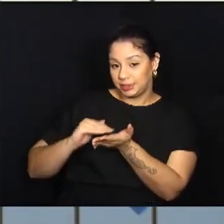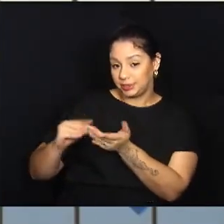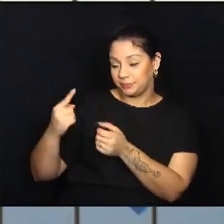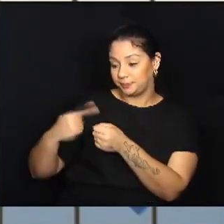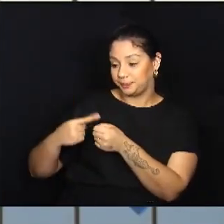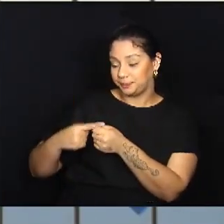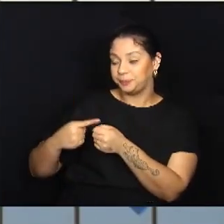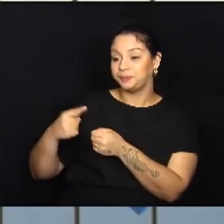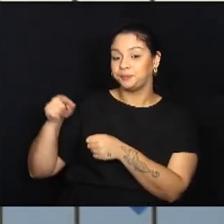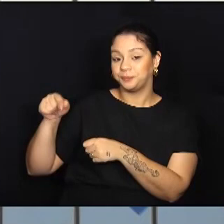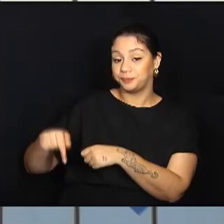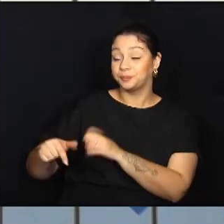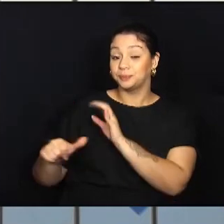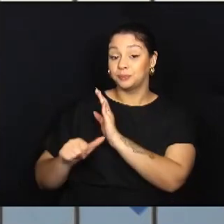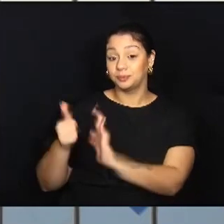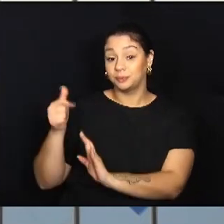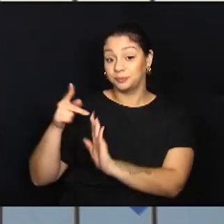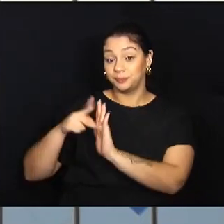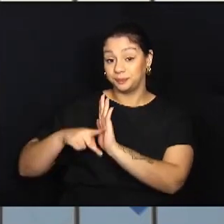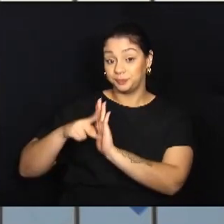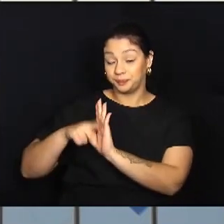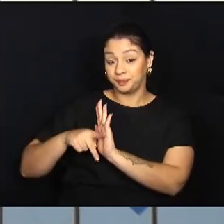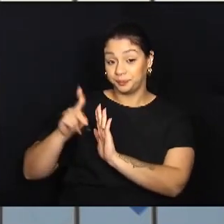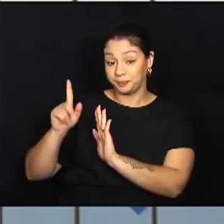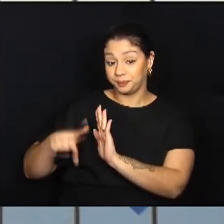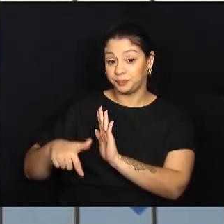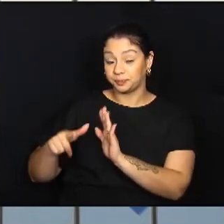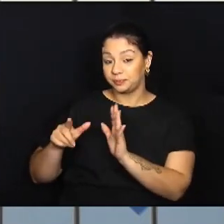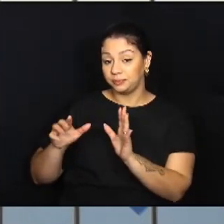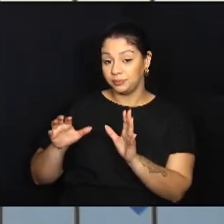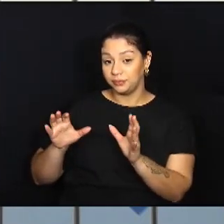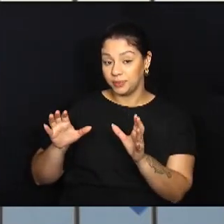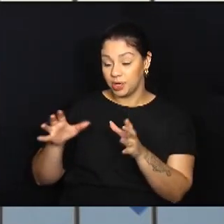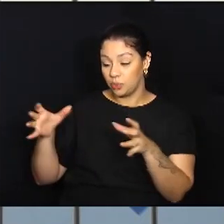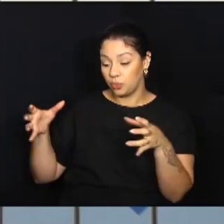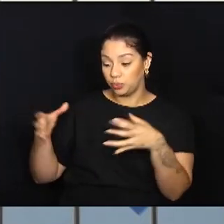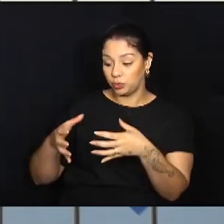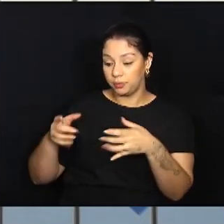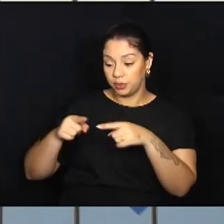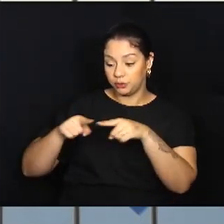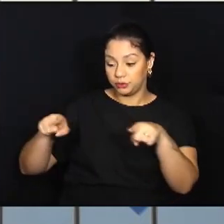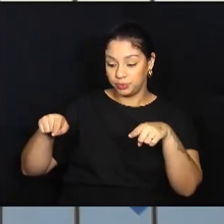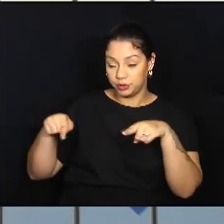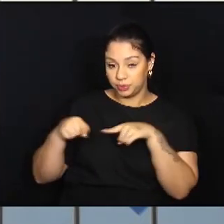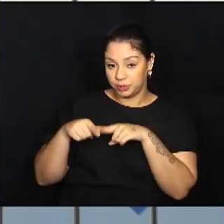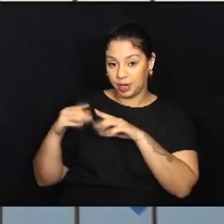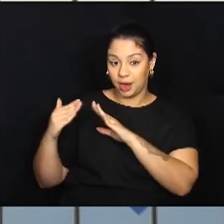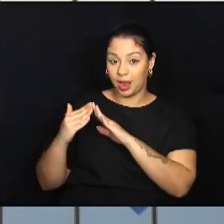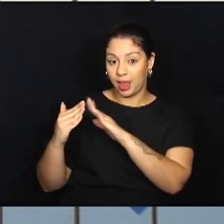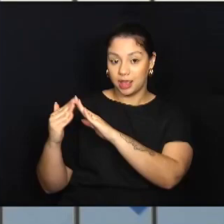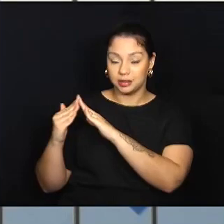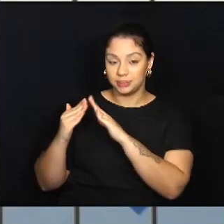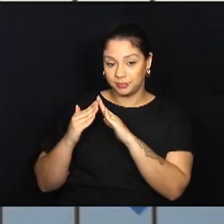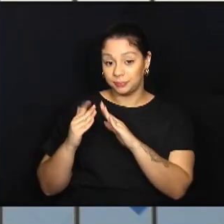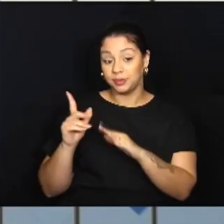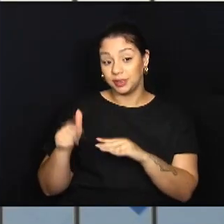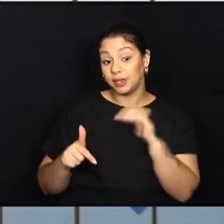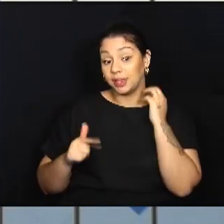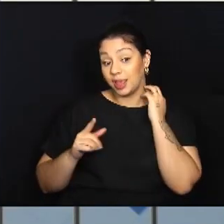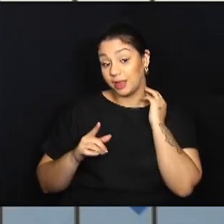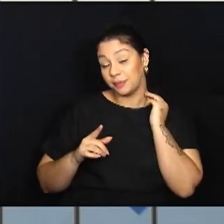o primeiro projeto de condomínio de lotes aqui da cidade de Campinas. Nesta modalidade de